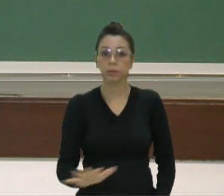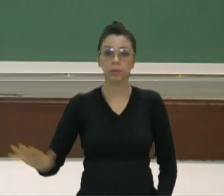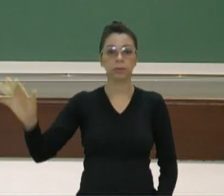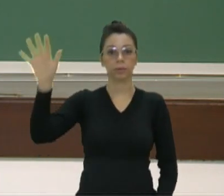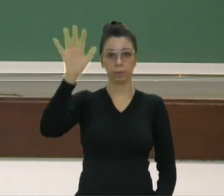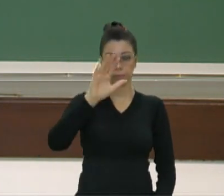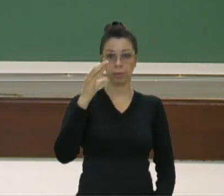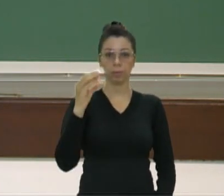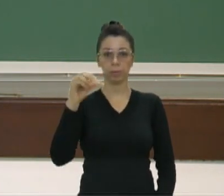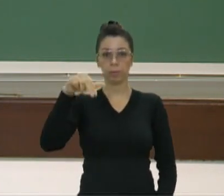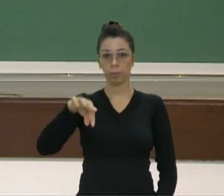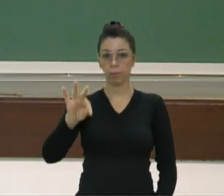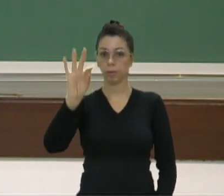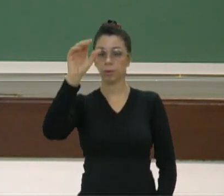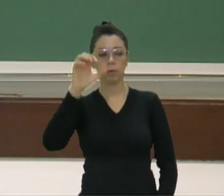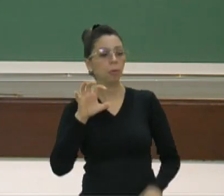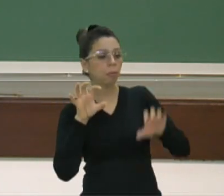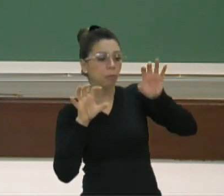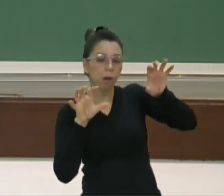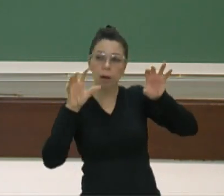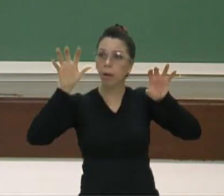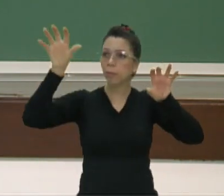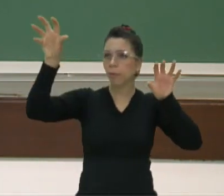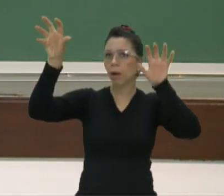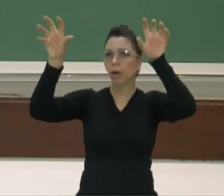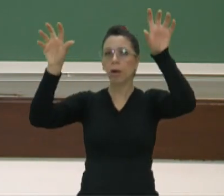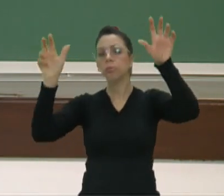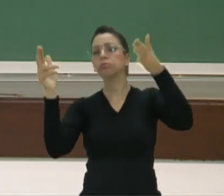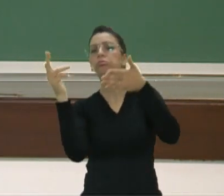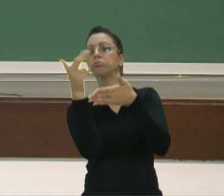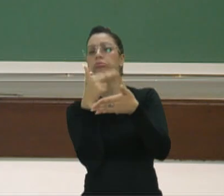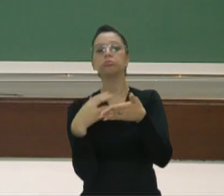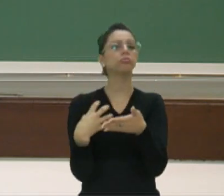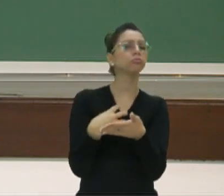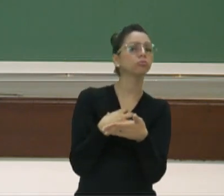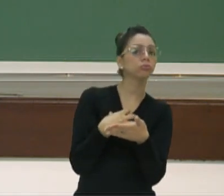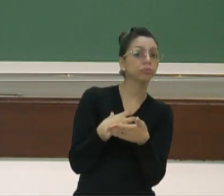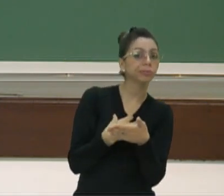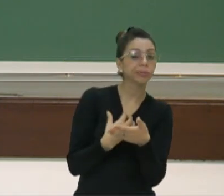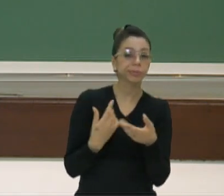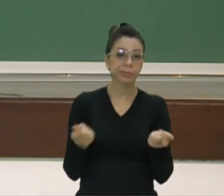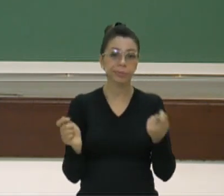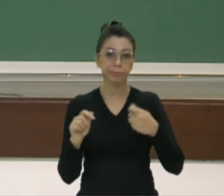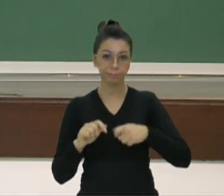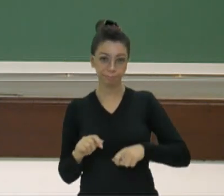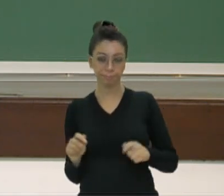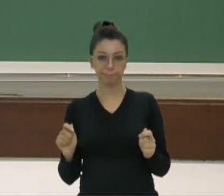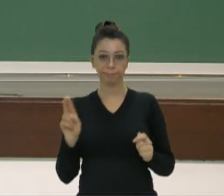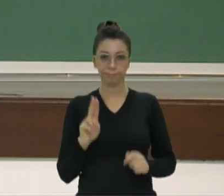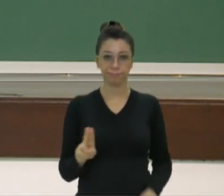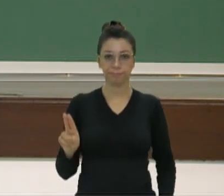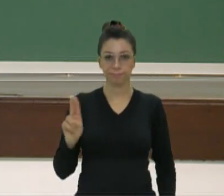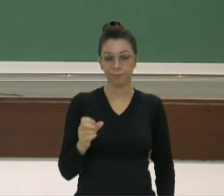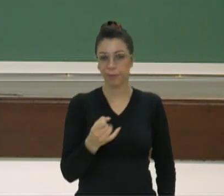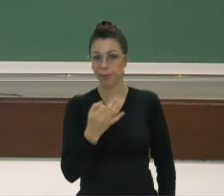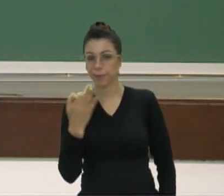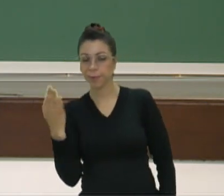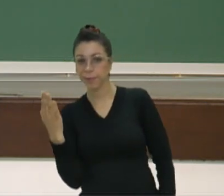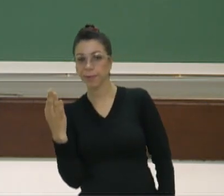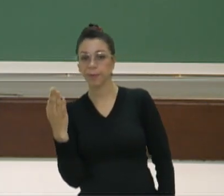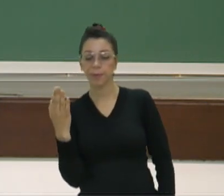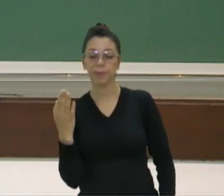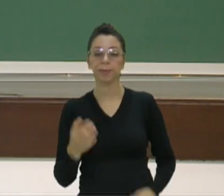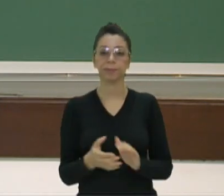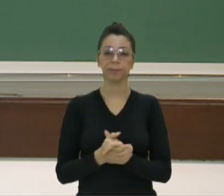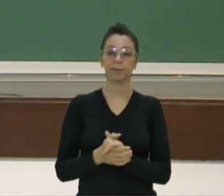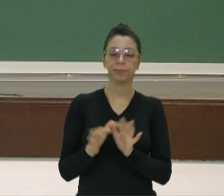dos continentes, da posição, do formato, e para isso também nós usamos algumas coisas chamadas